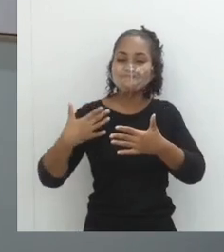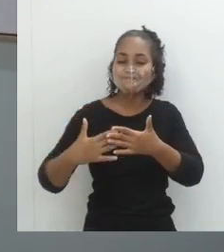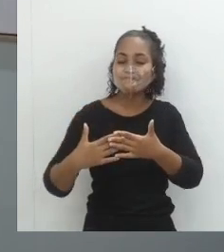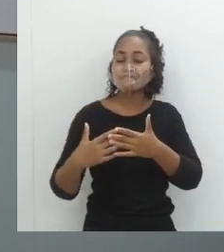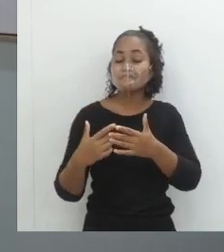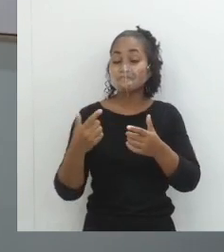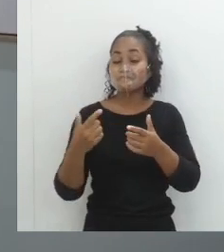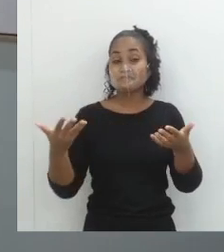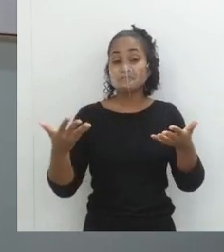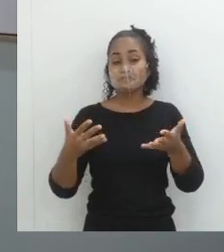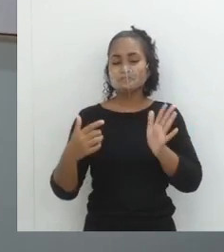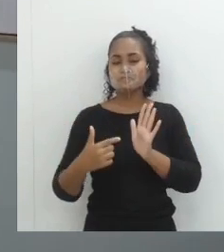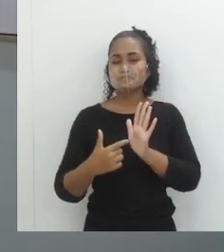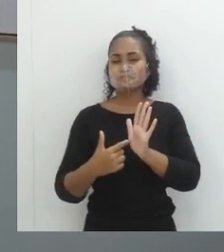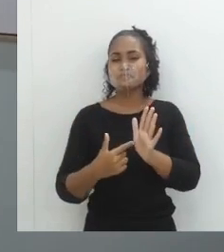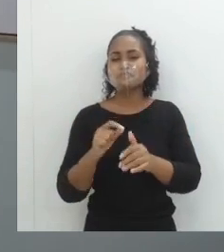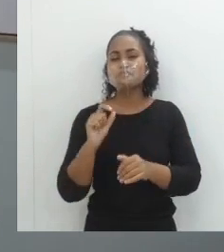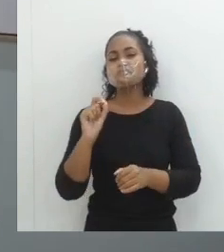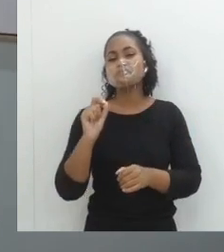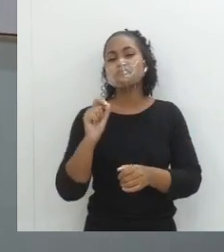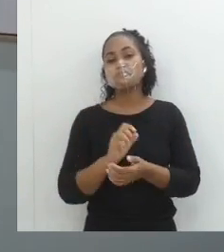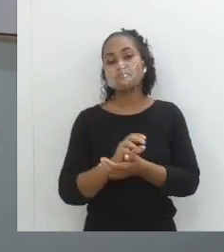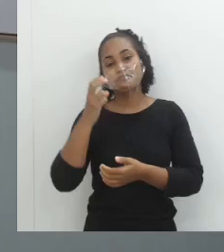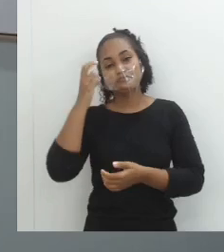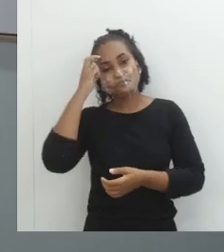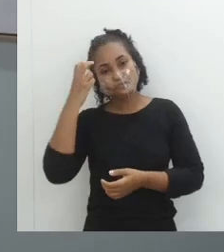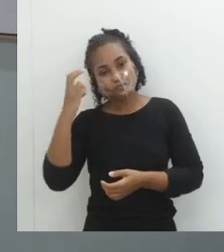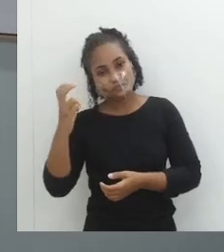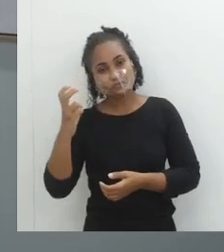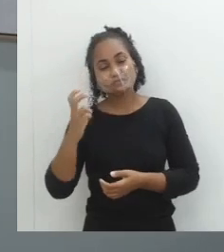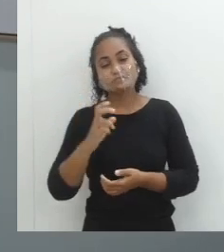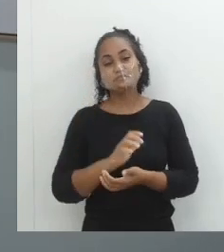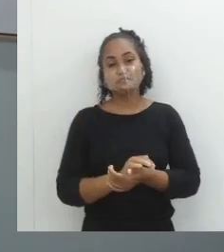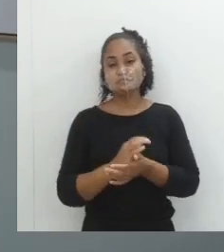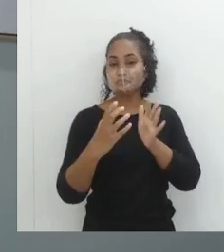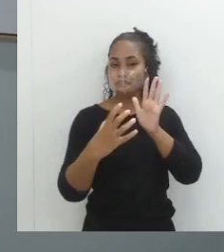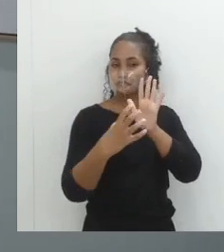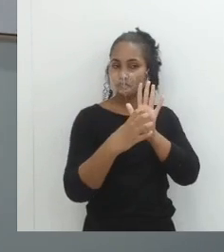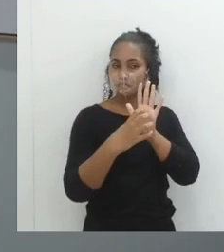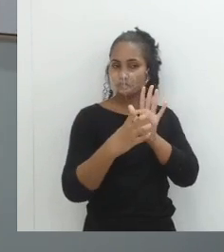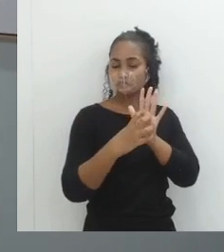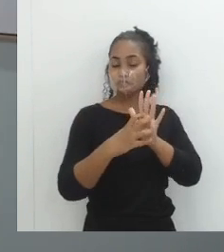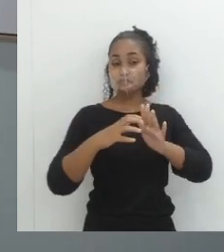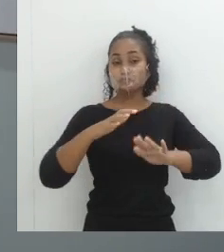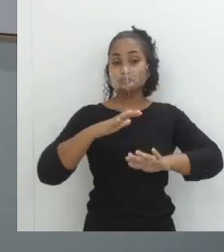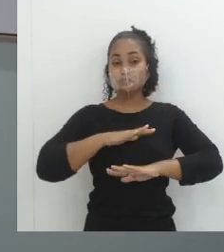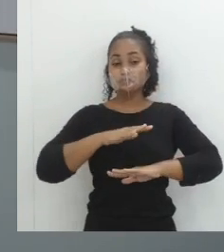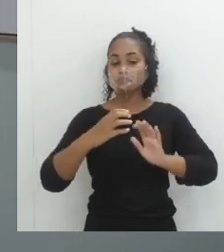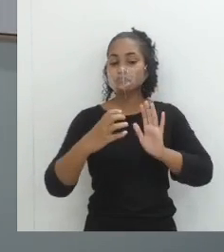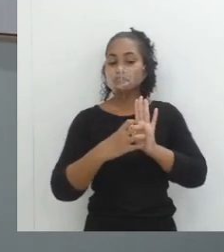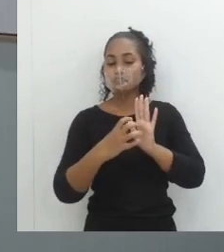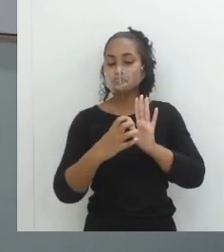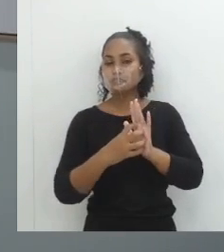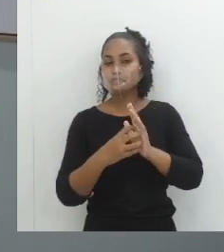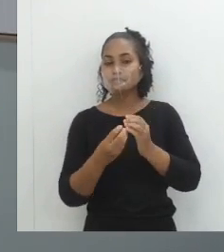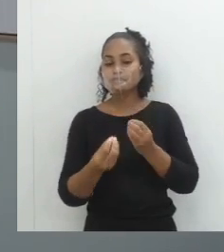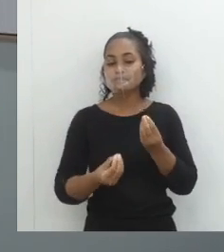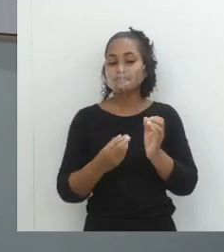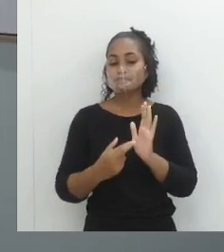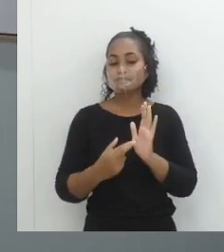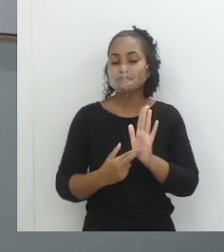para nós toda a questão cultural. Cada símbolo que tem naquele corpo, ele representa